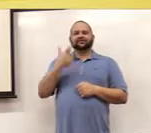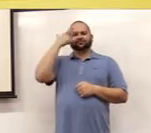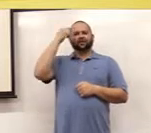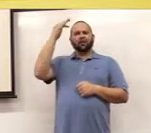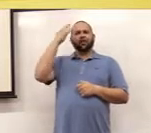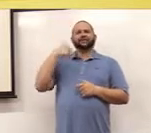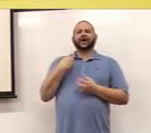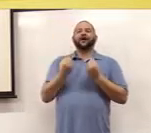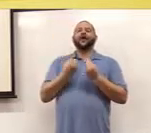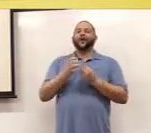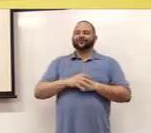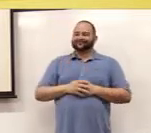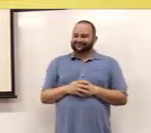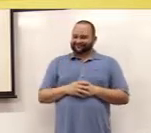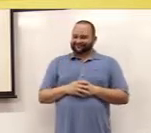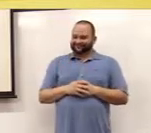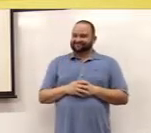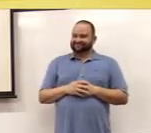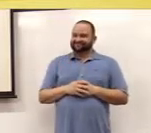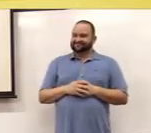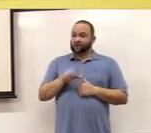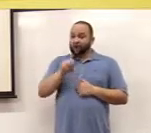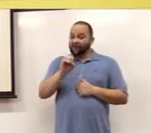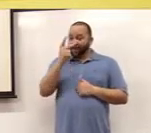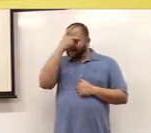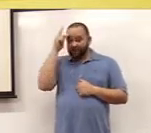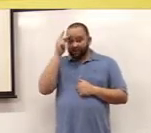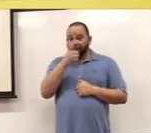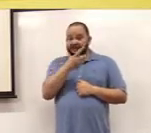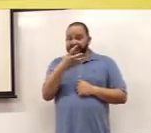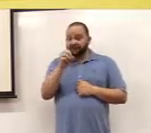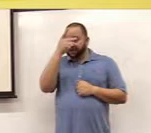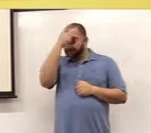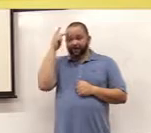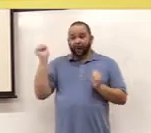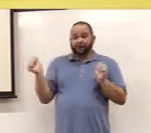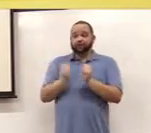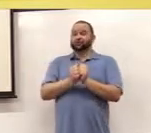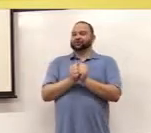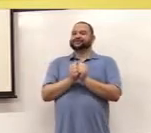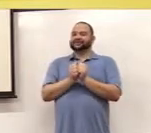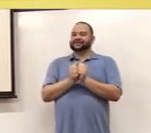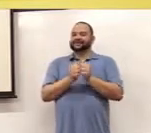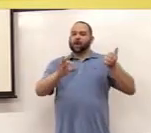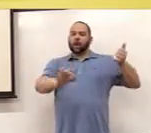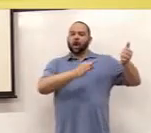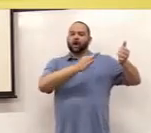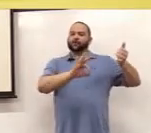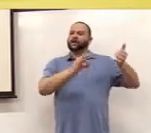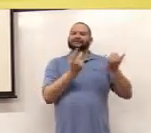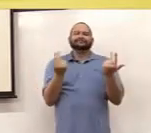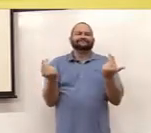pararam de pensar? O que é uma orquestra? São isso, 90 pessoas, 120 pessoas juntas,